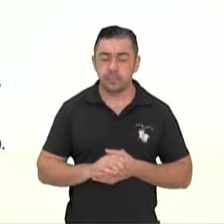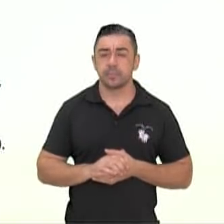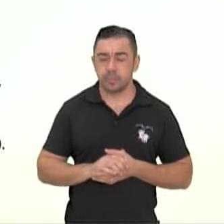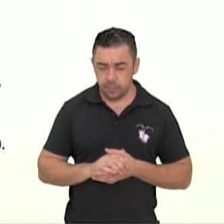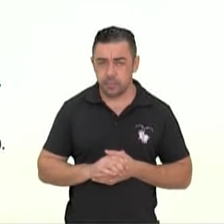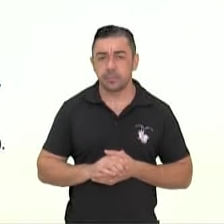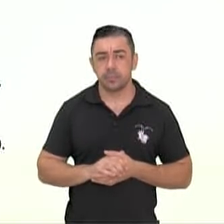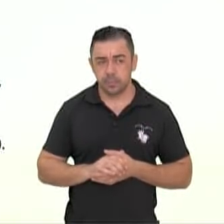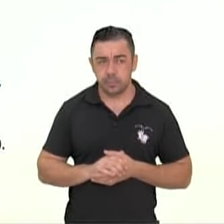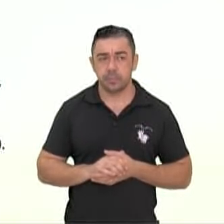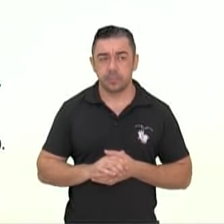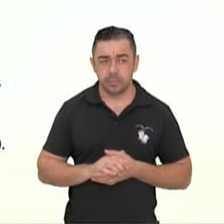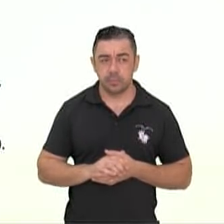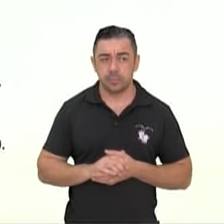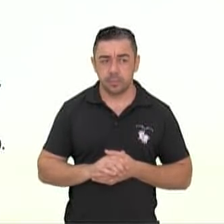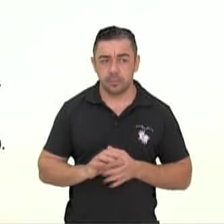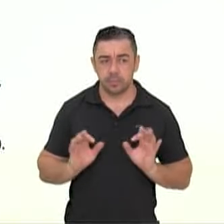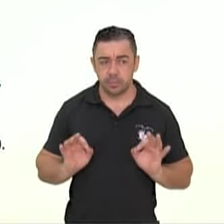Bom.